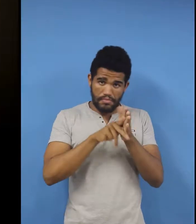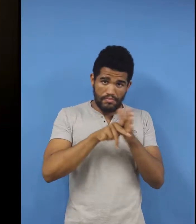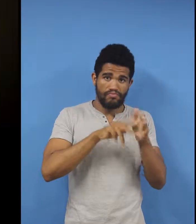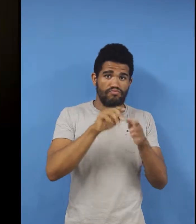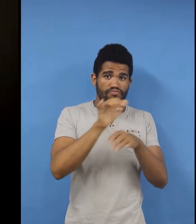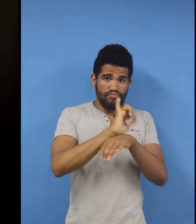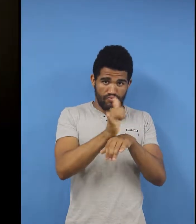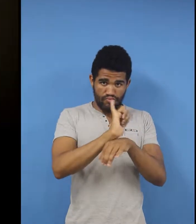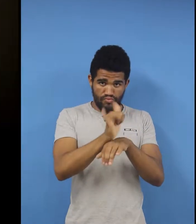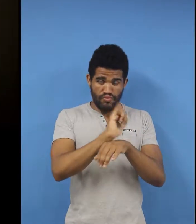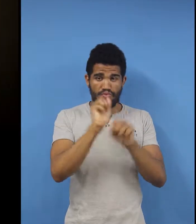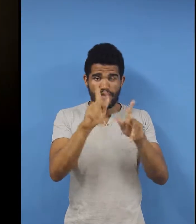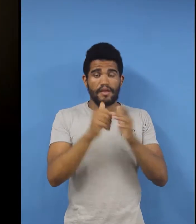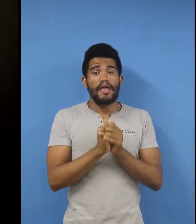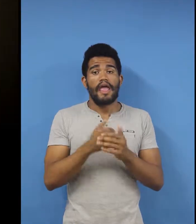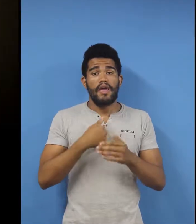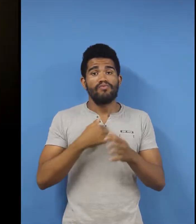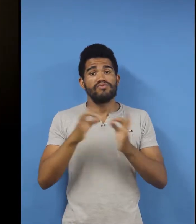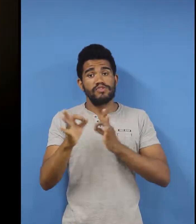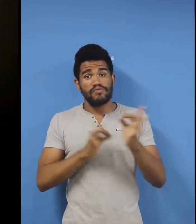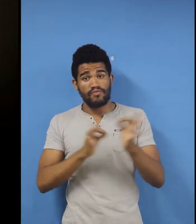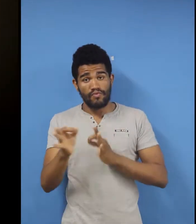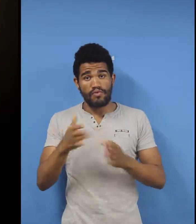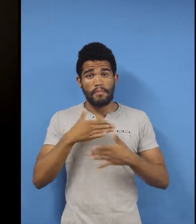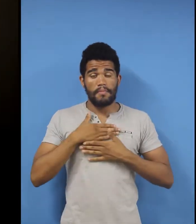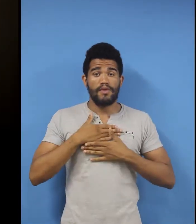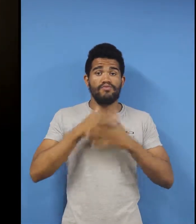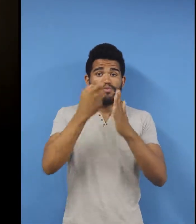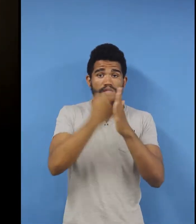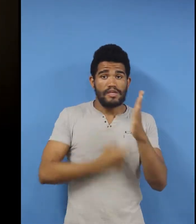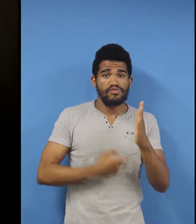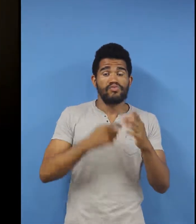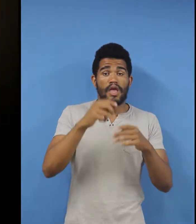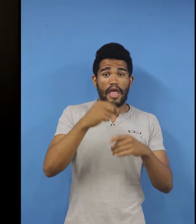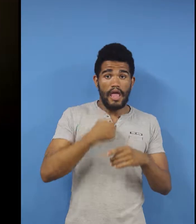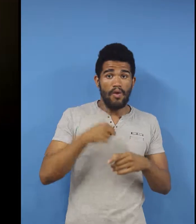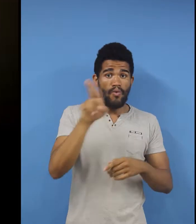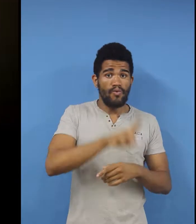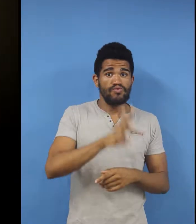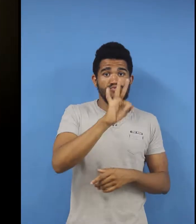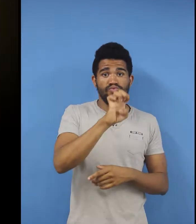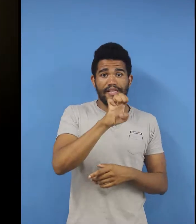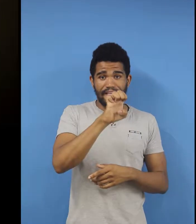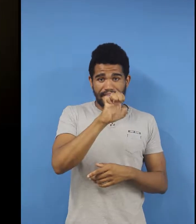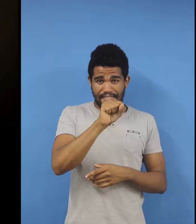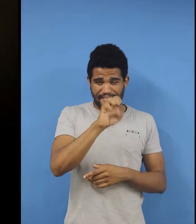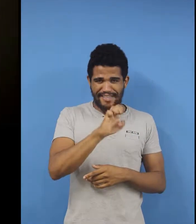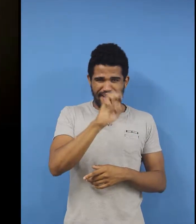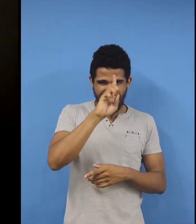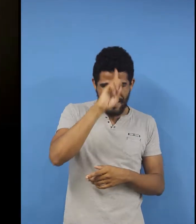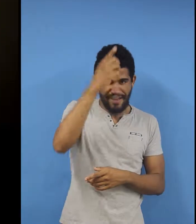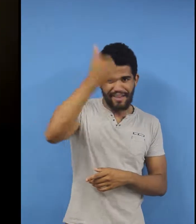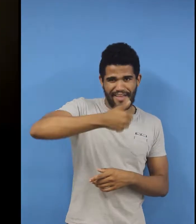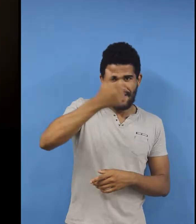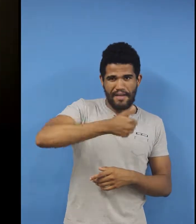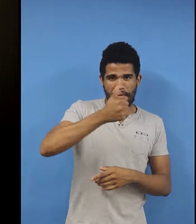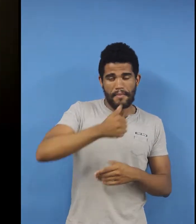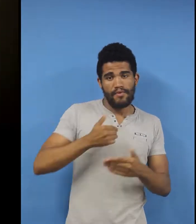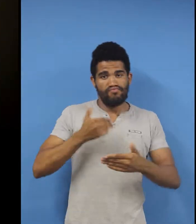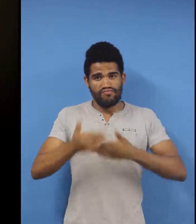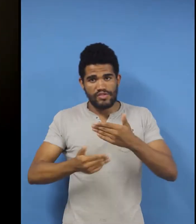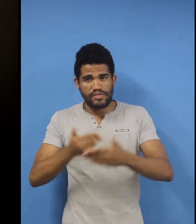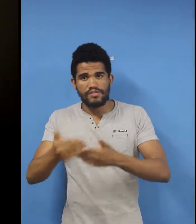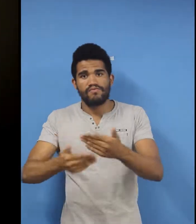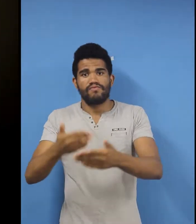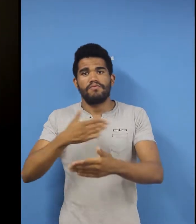tese, e a partir dela eu vou desenvolver o meu texto. Gente, é a partir da tese que eu desenvolvo o meu texto. Então, tem que ter assistido as aulas anteriores